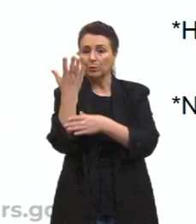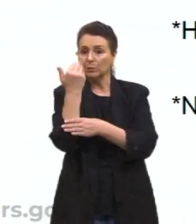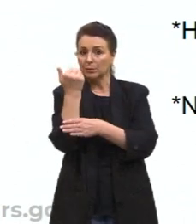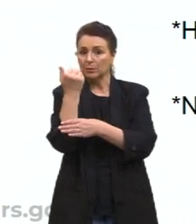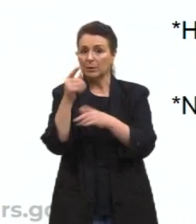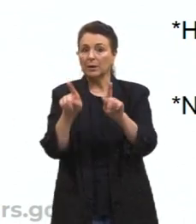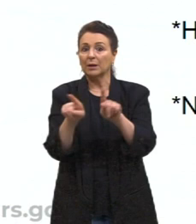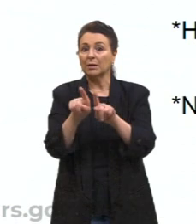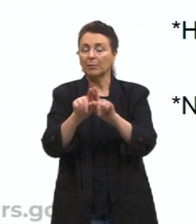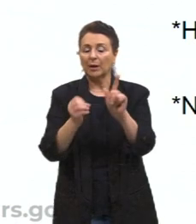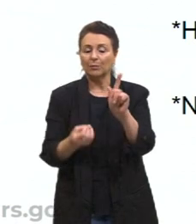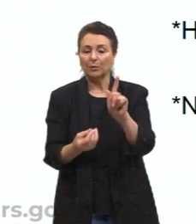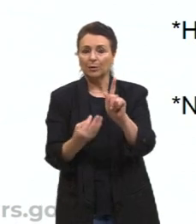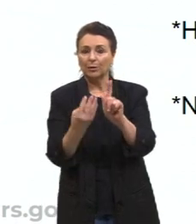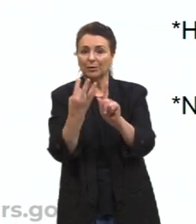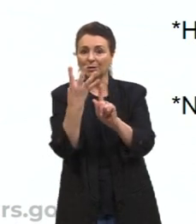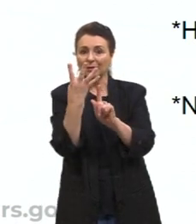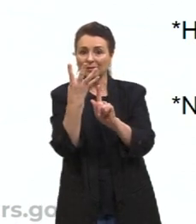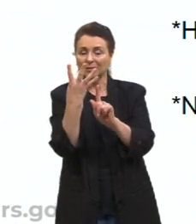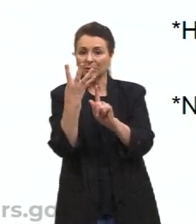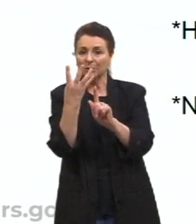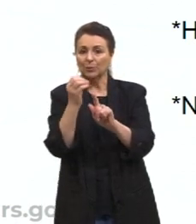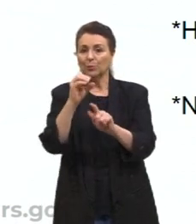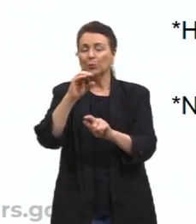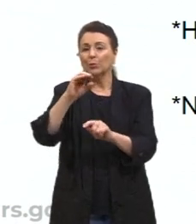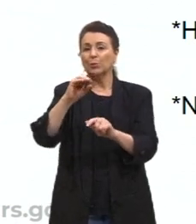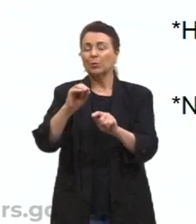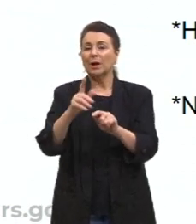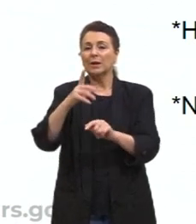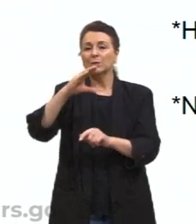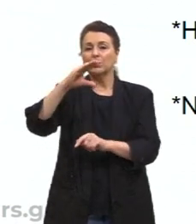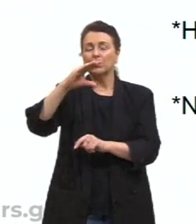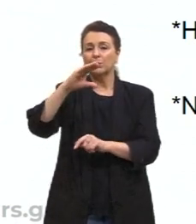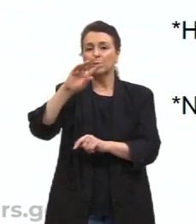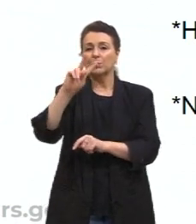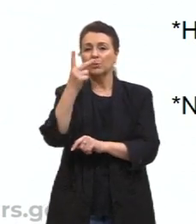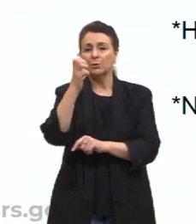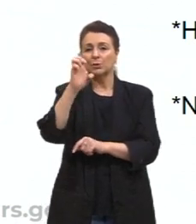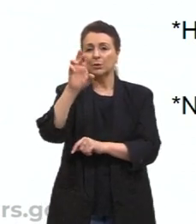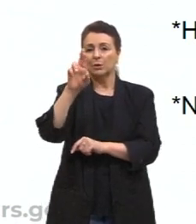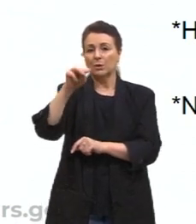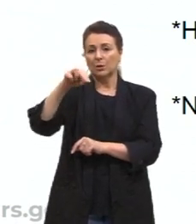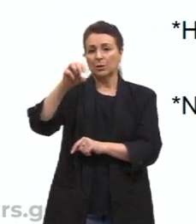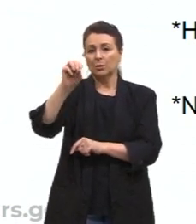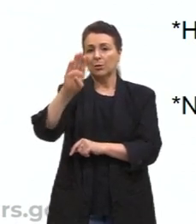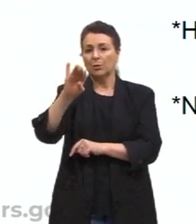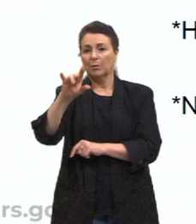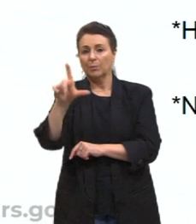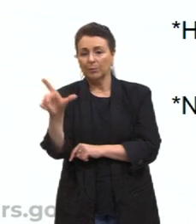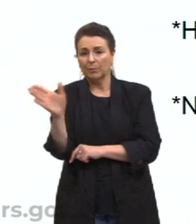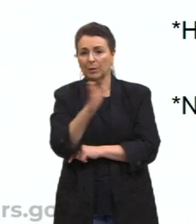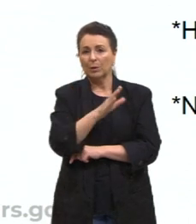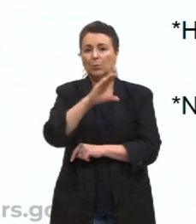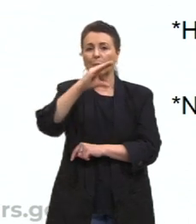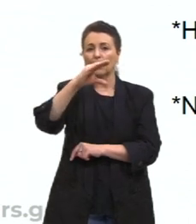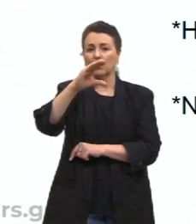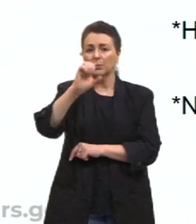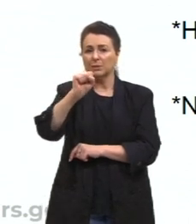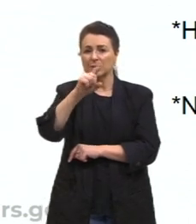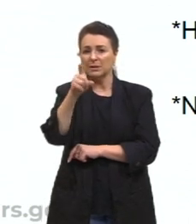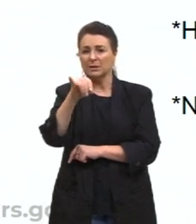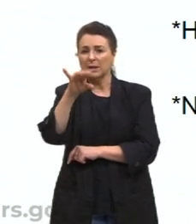nucleares né Chernobyl ou o Sérgio em Goiás aqui no Brasil né teve também vazamento Nas